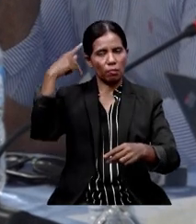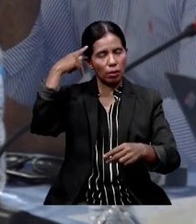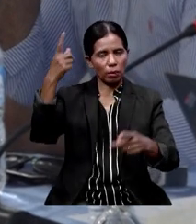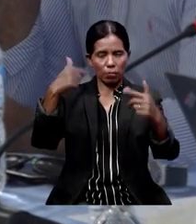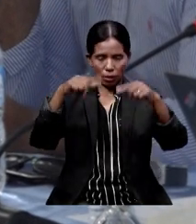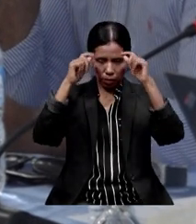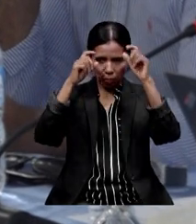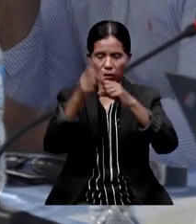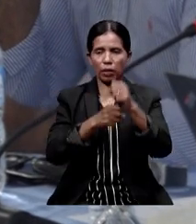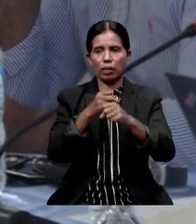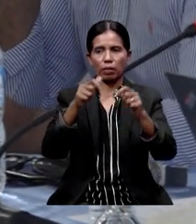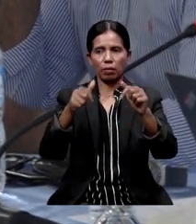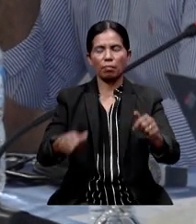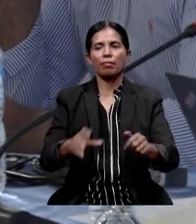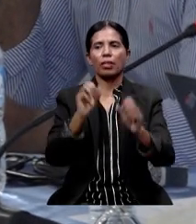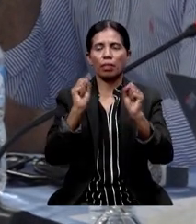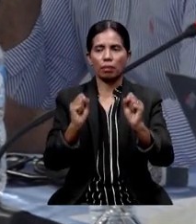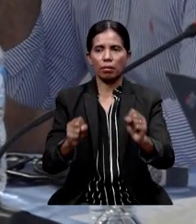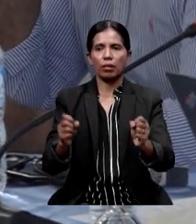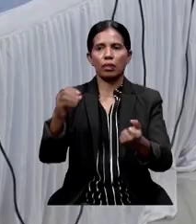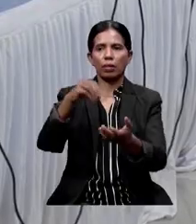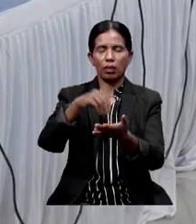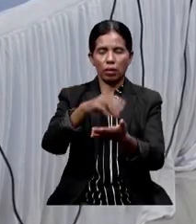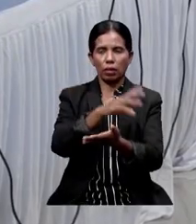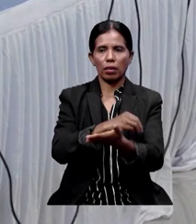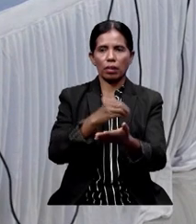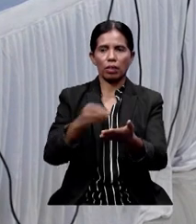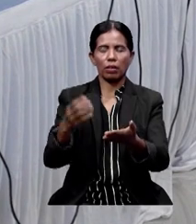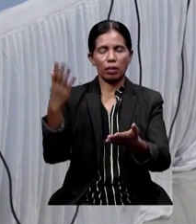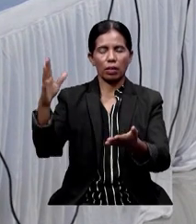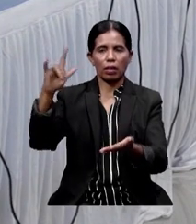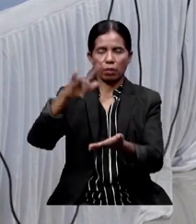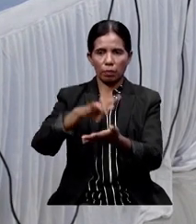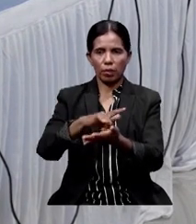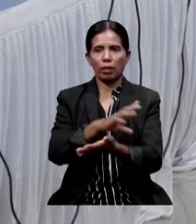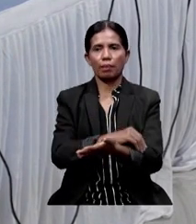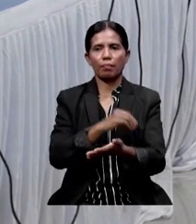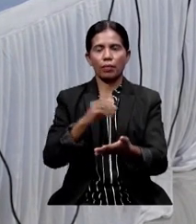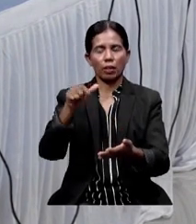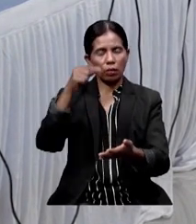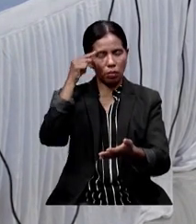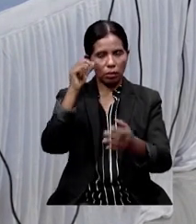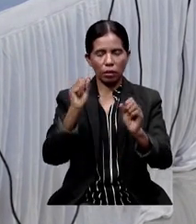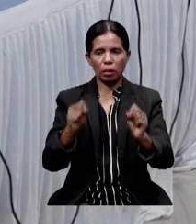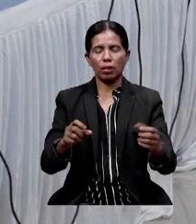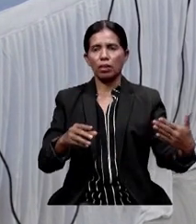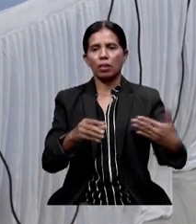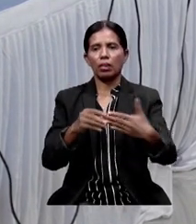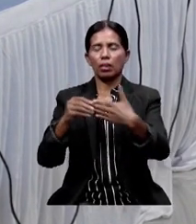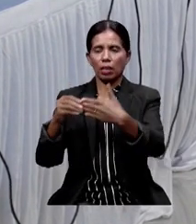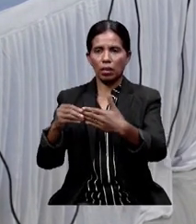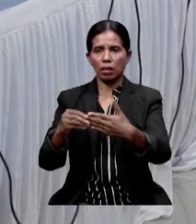Leste e Tinané no possibilidade se tal iluminação na pista aeroporto. Além de ne, governo mostra e organiza